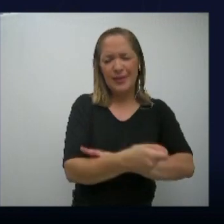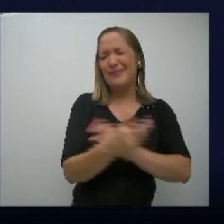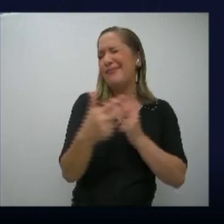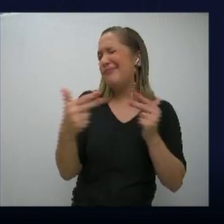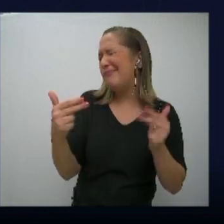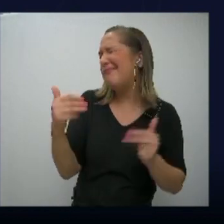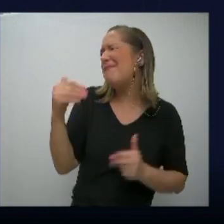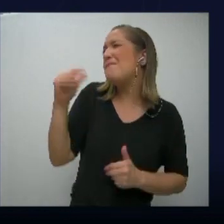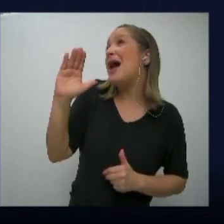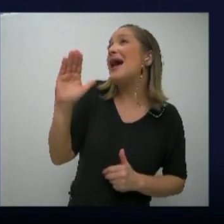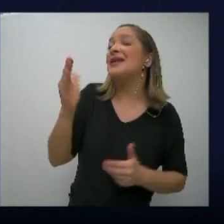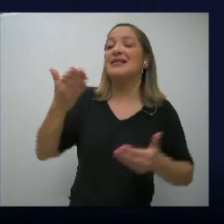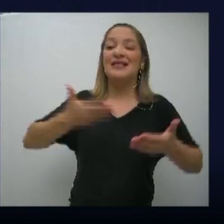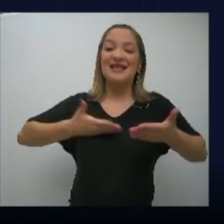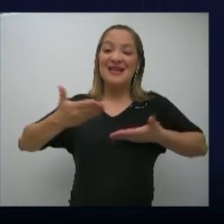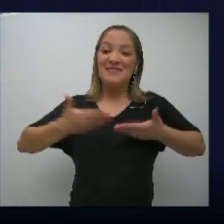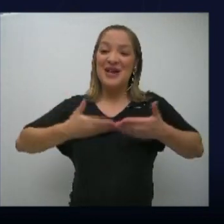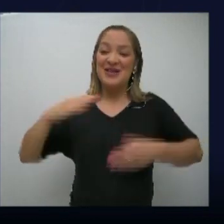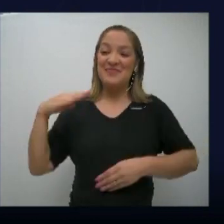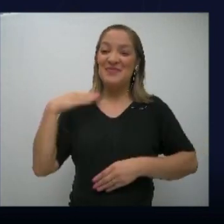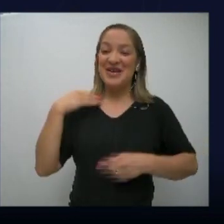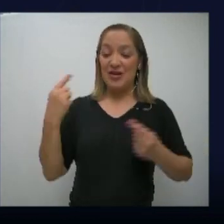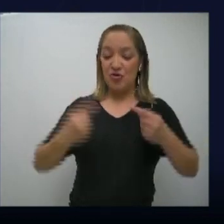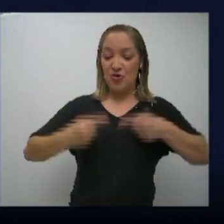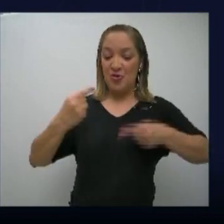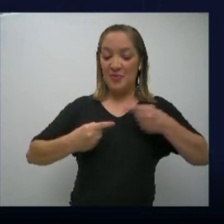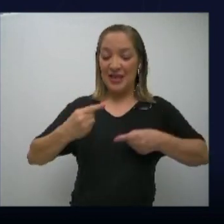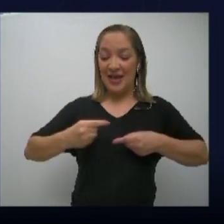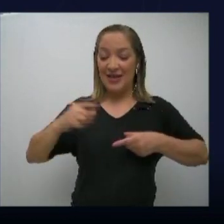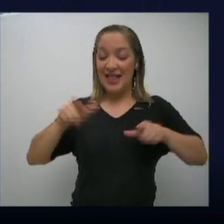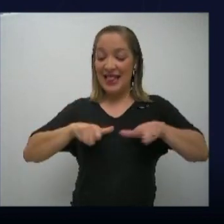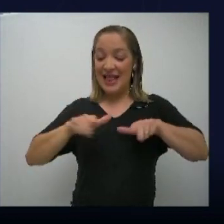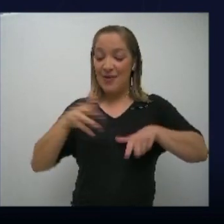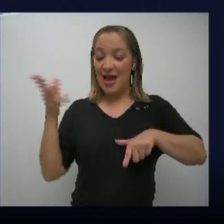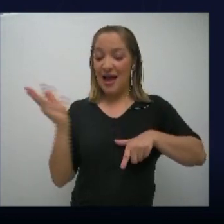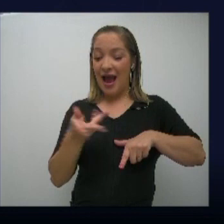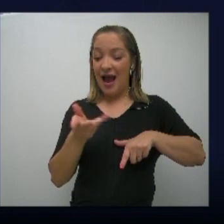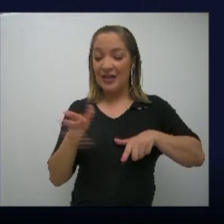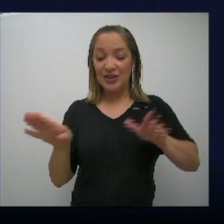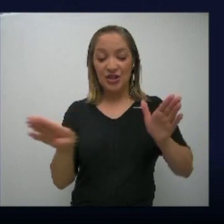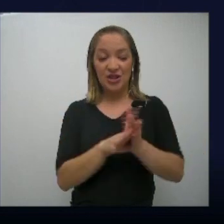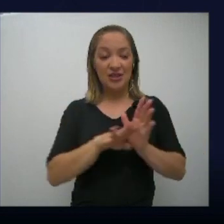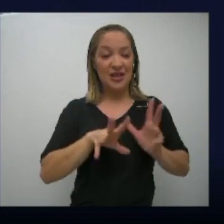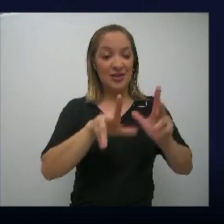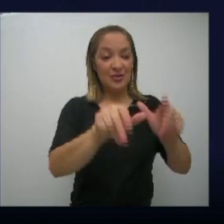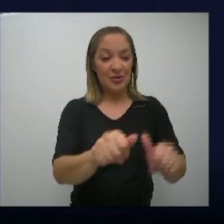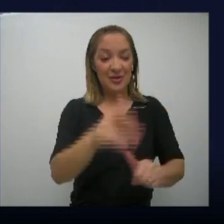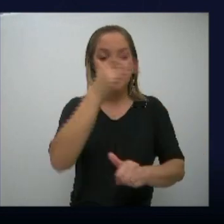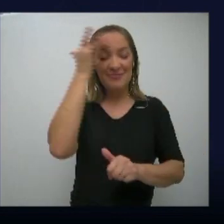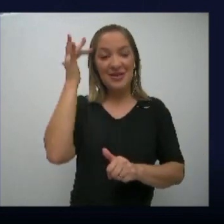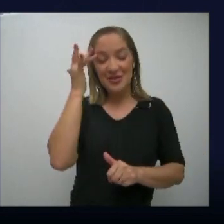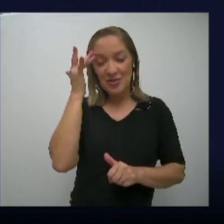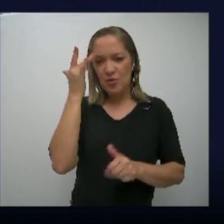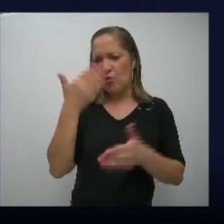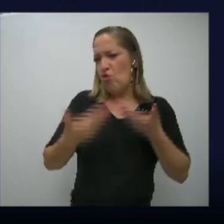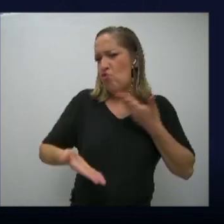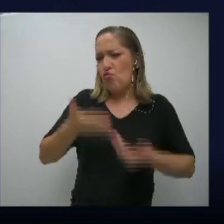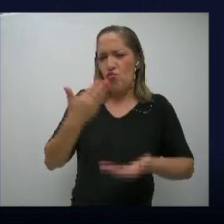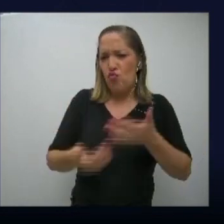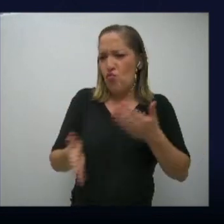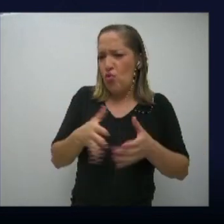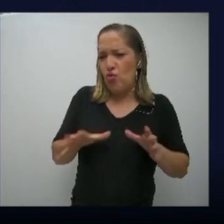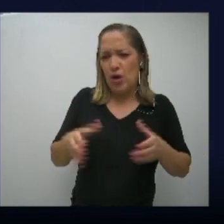bancários muito mais competição muito mais serviços instantâneo chegando a todas as pessoas Qualquer que seja a sua atuação